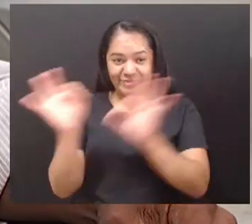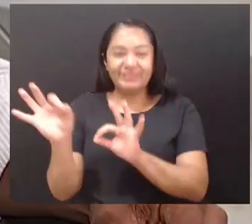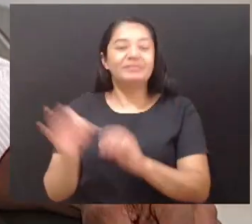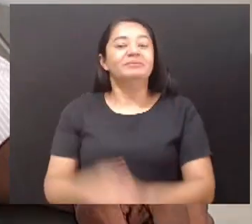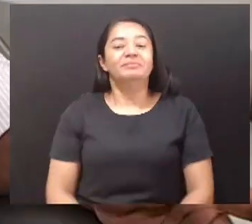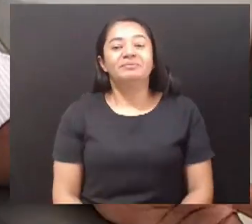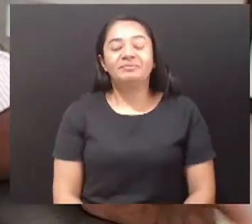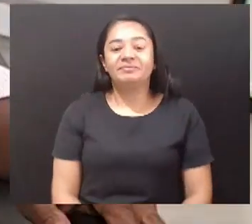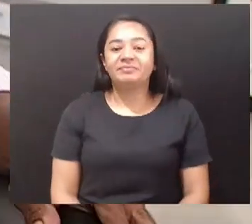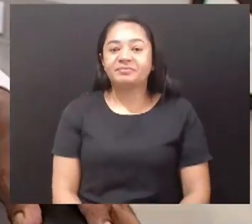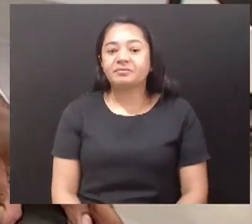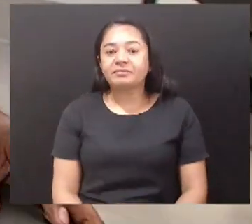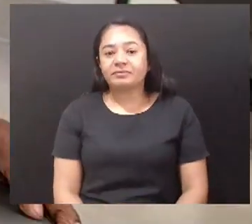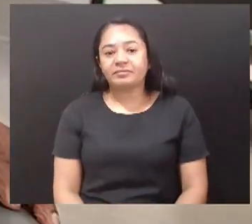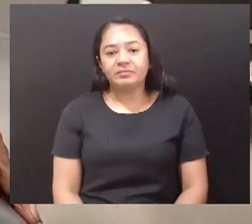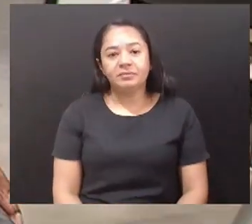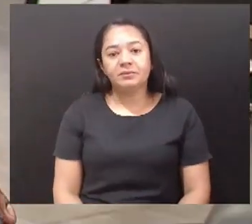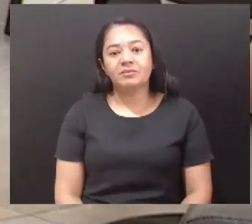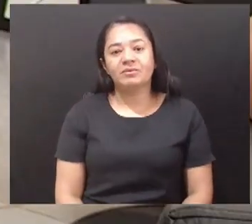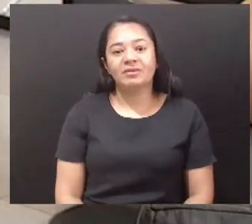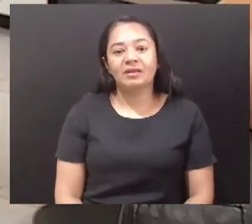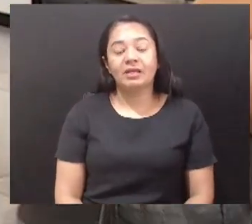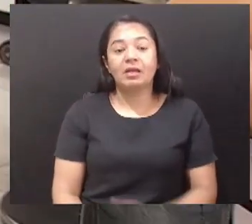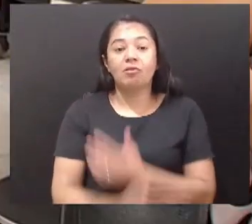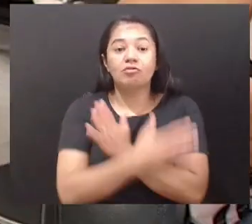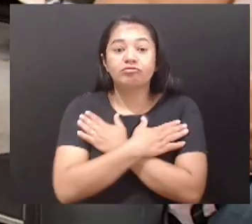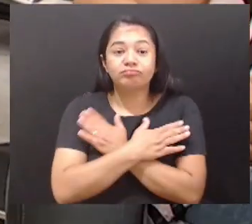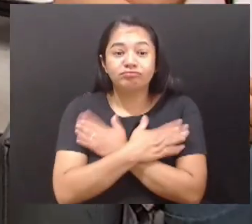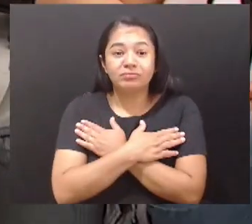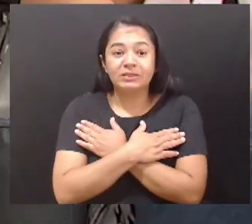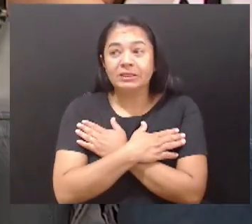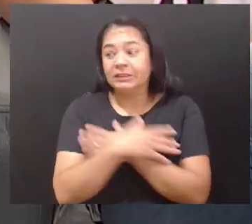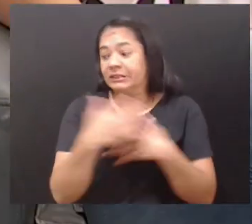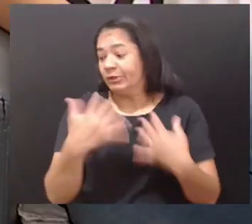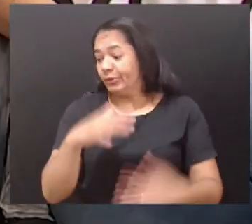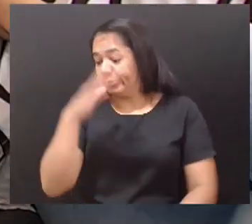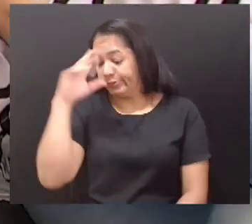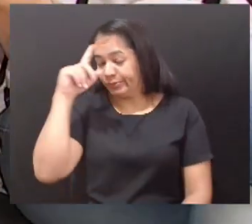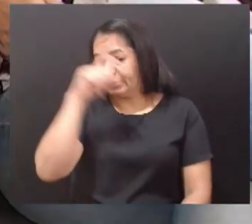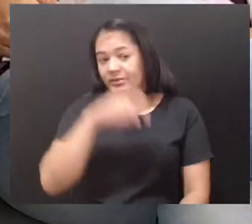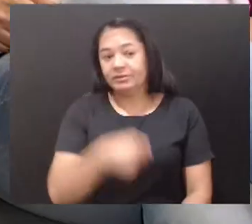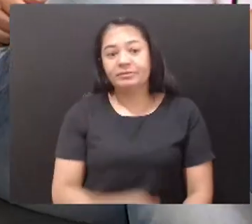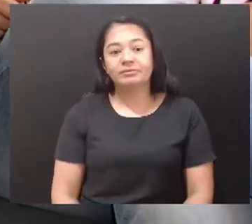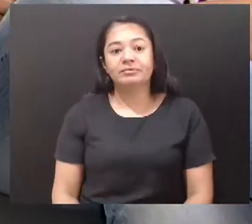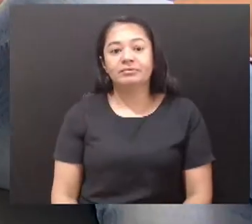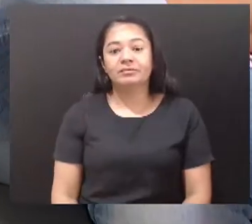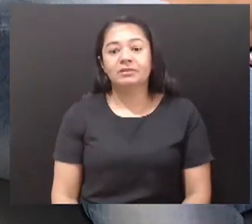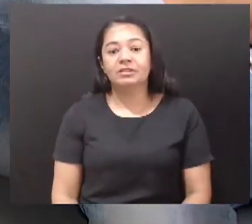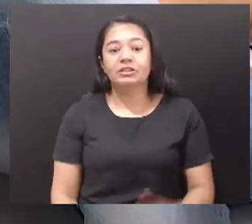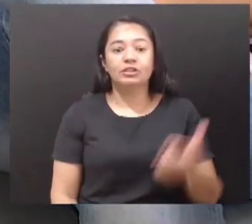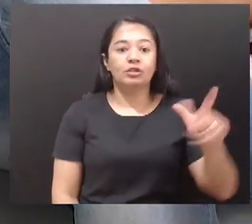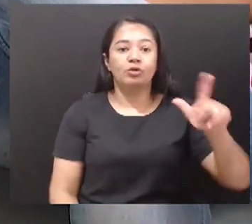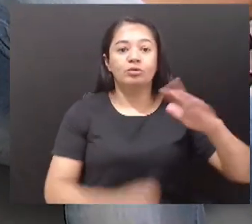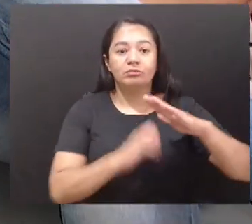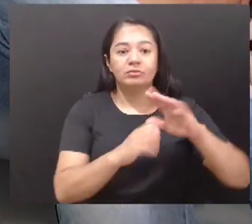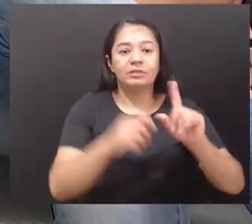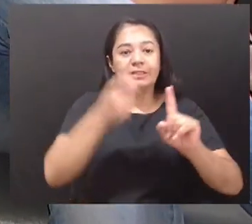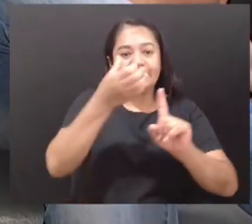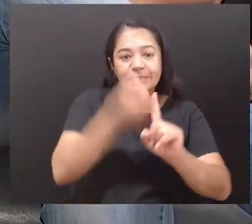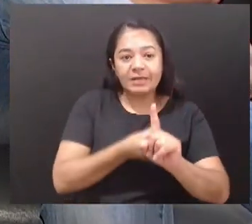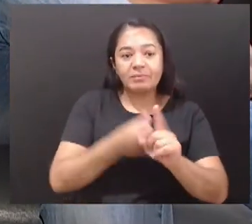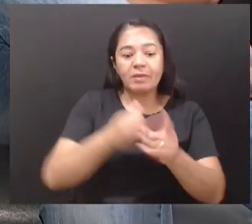E aí eu fiquei desempregado, fiquei um bom tempo desempregado. Aí eu arrumei outra empresa, fiquei mais 6 meses, mandaram embora de novo. Falei, não é